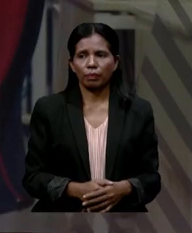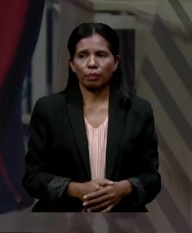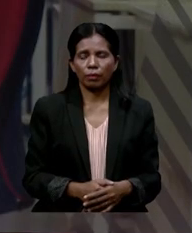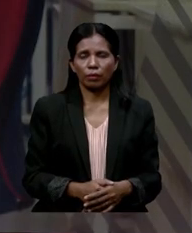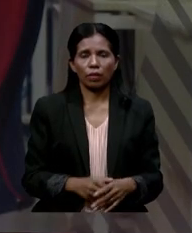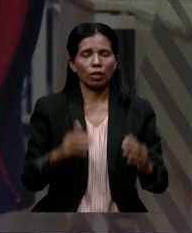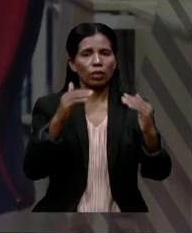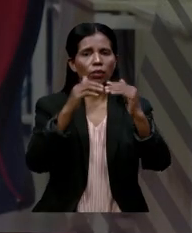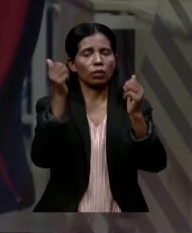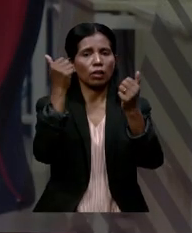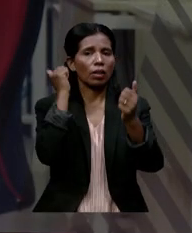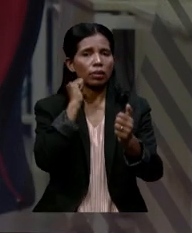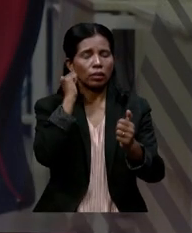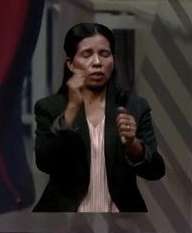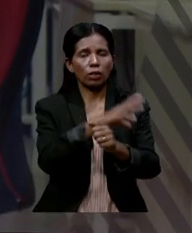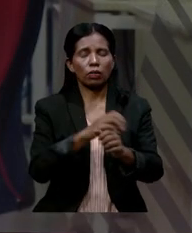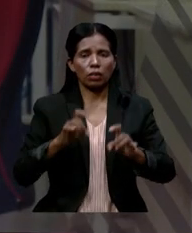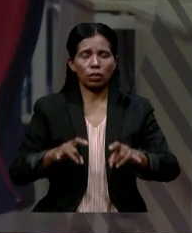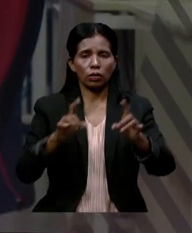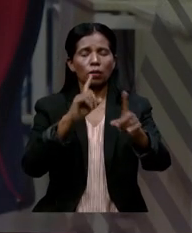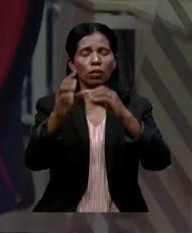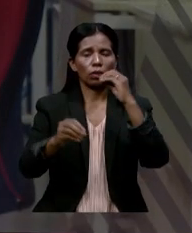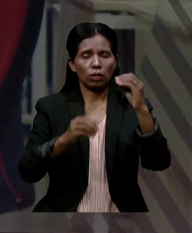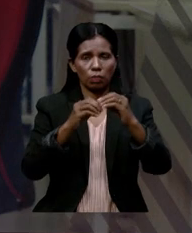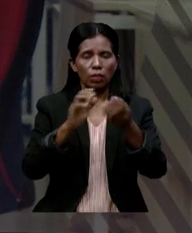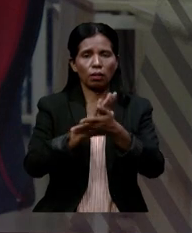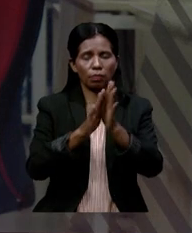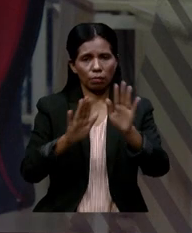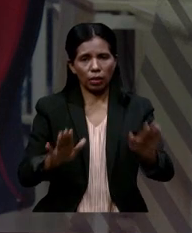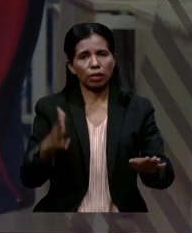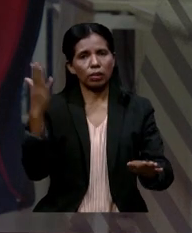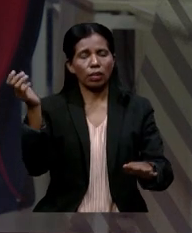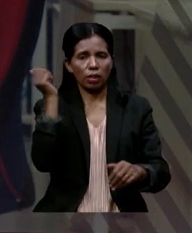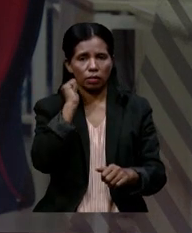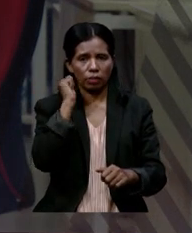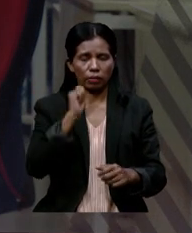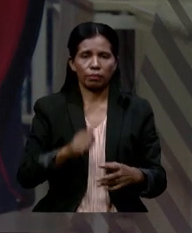Simeria Asia in Australia, colia lio con a Bahari Pass, ia region sud-este asiatico.